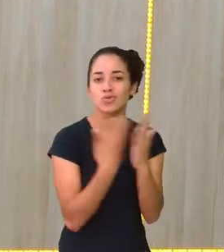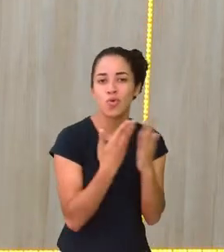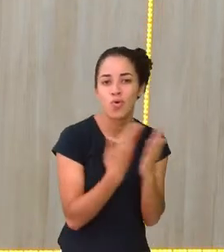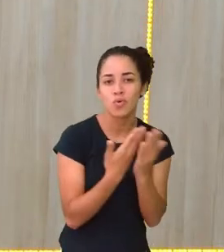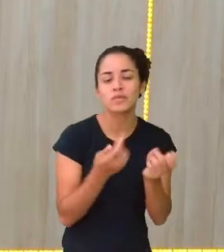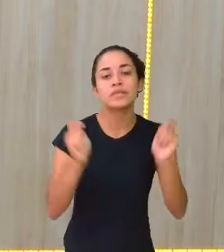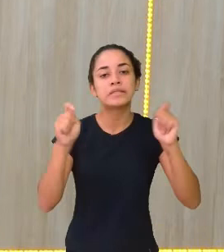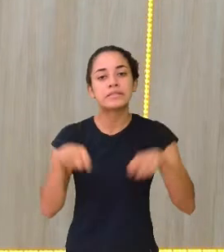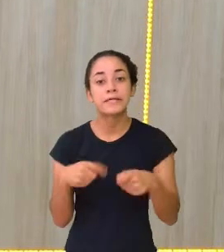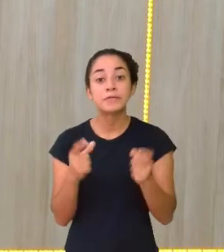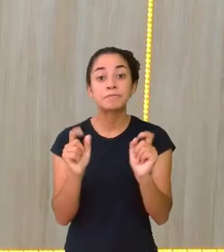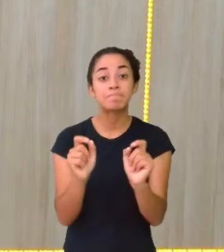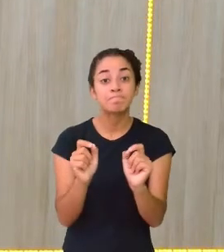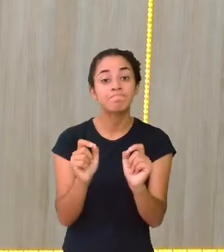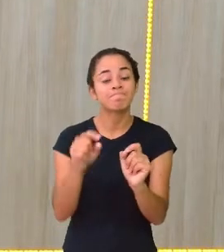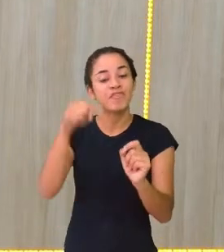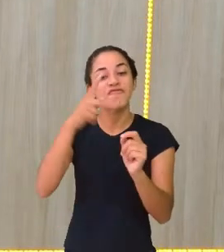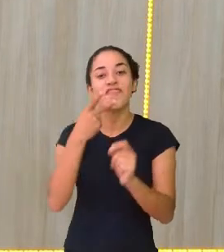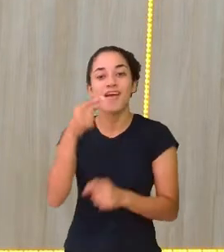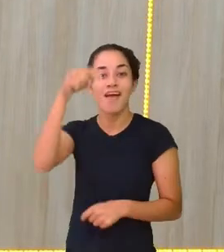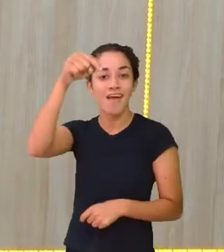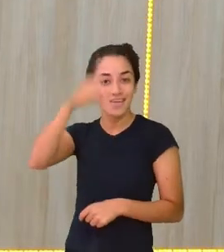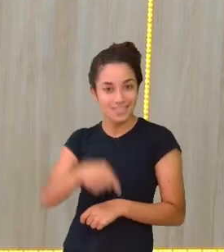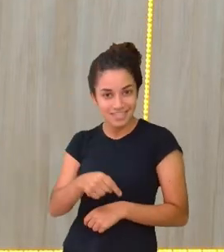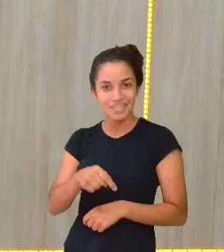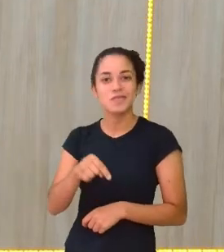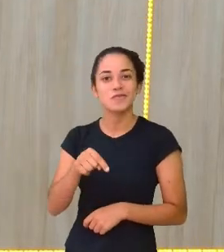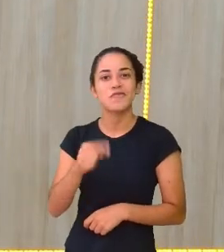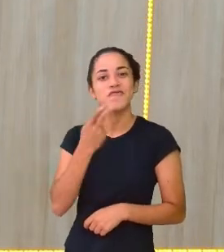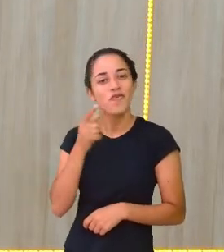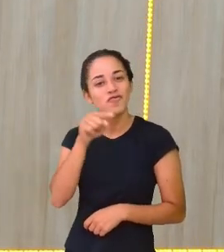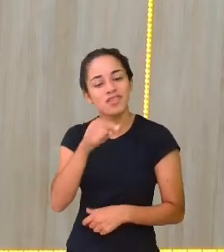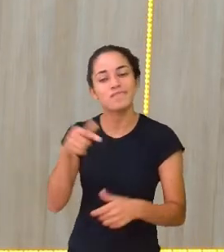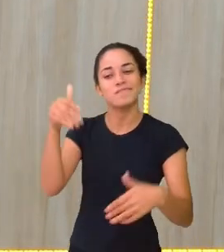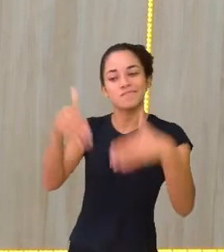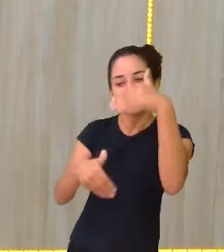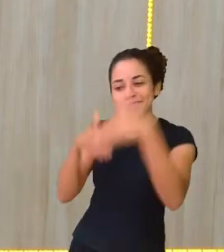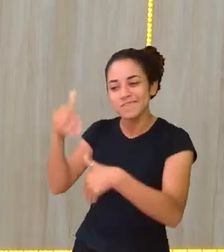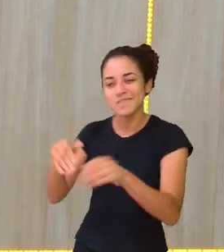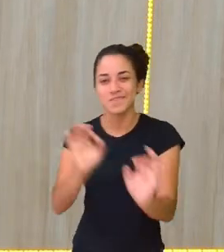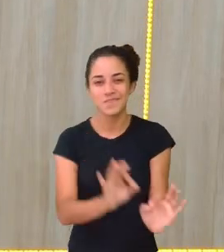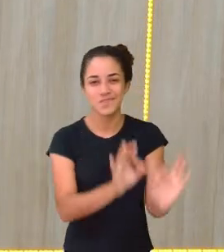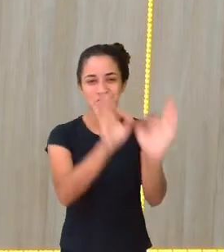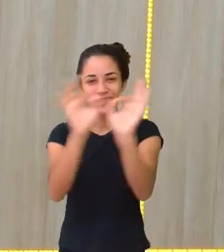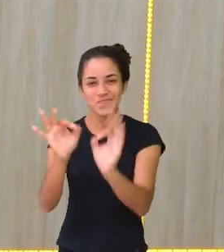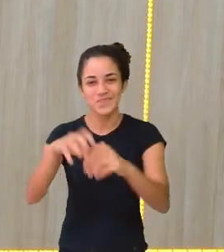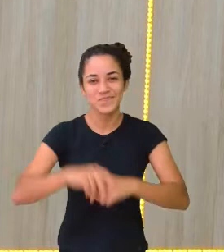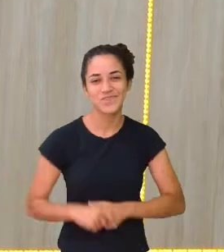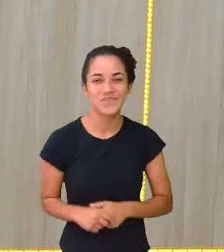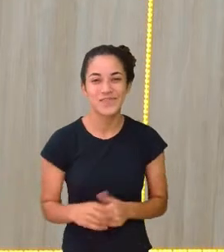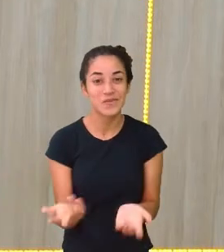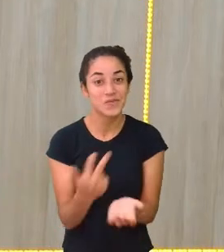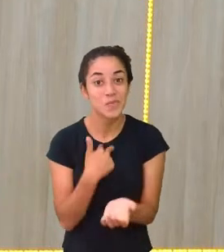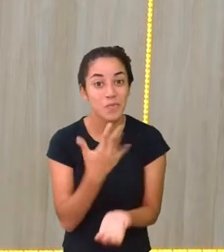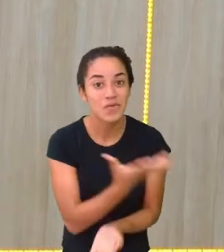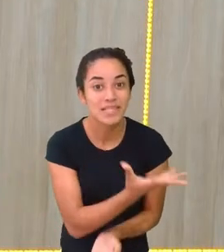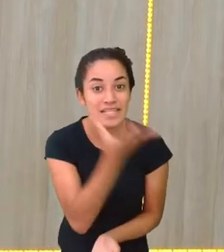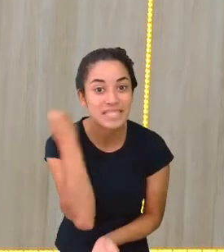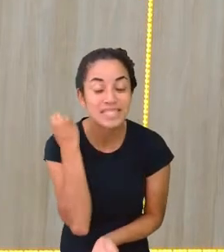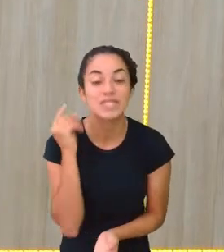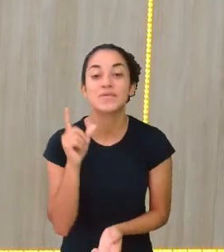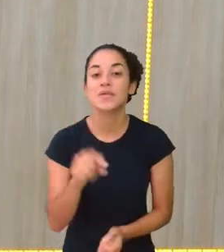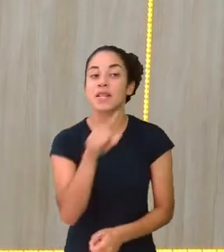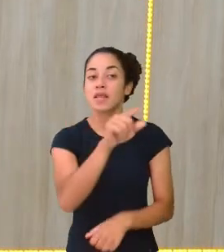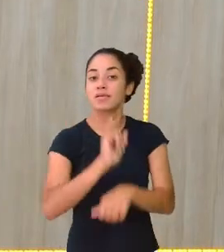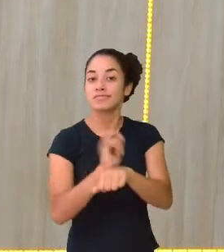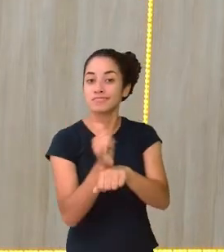gente poder também falar aqui e dizer que vocês estão assistindo, que estão participando. Não podem esquecer que lá no